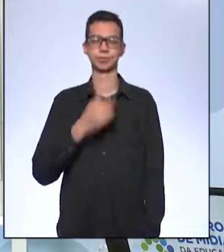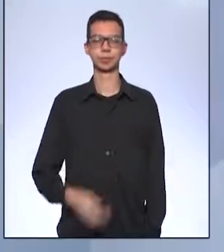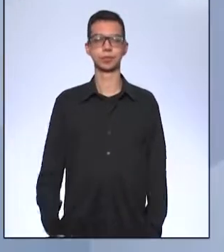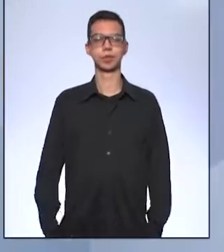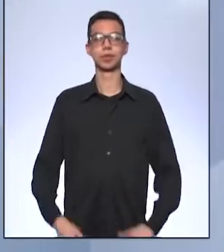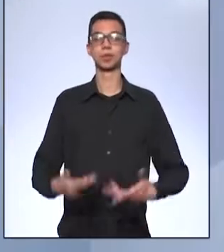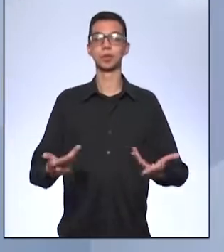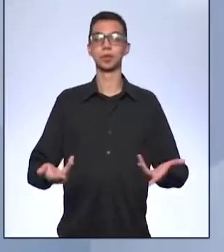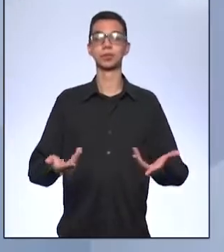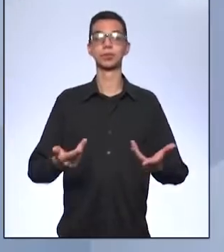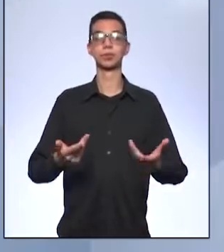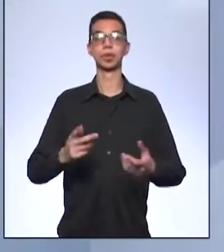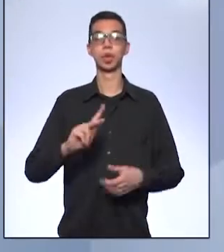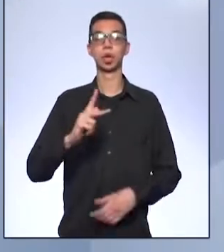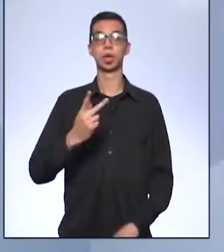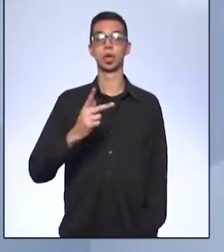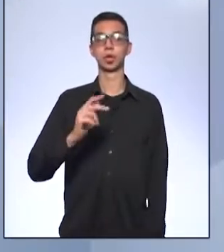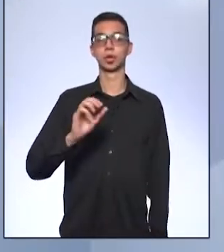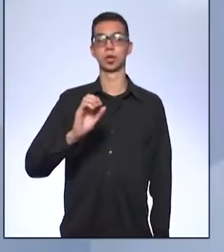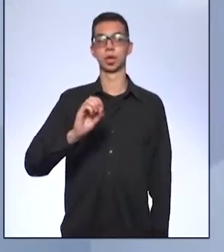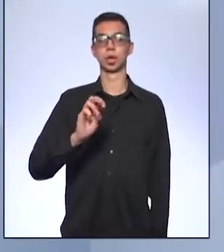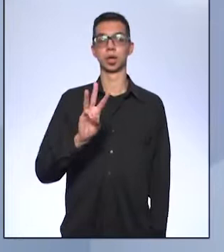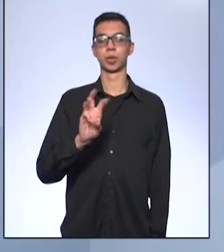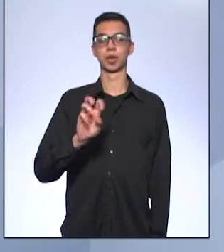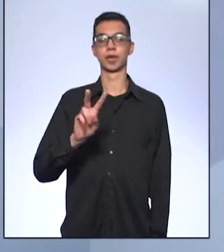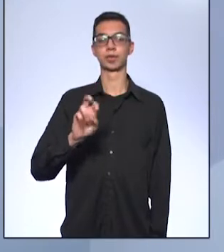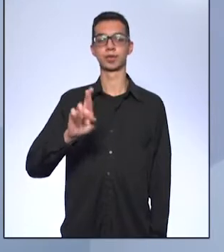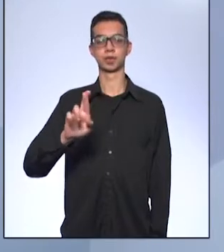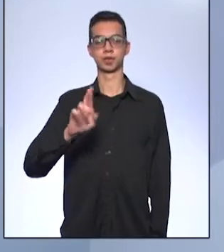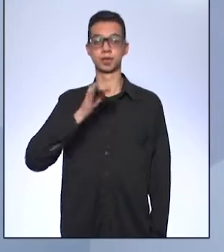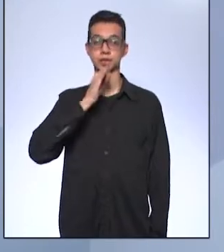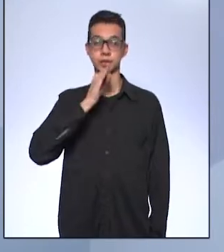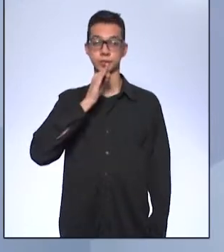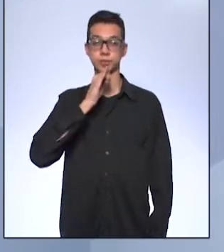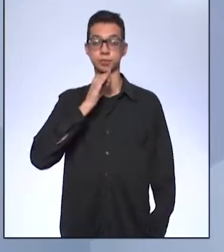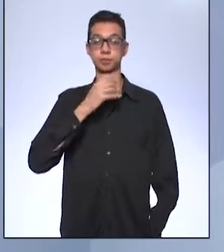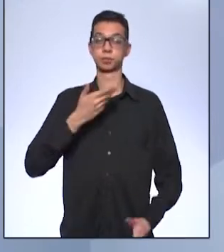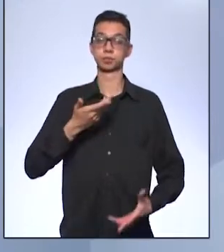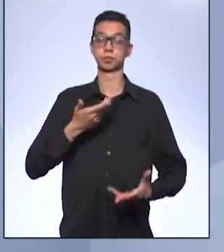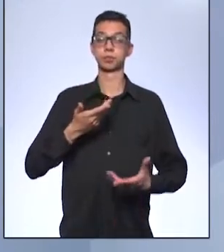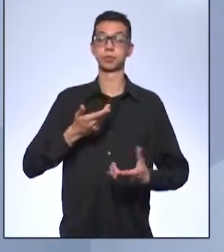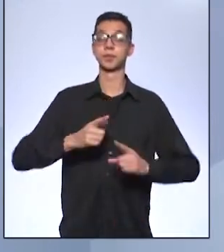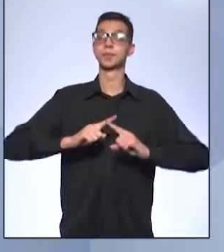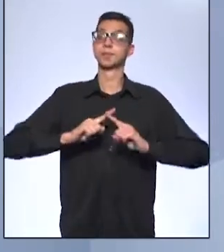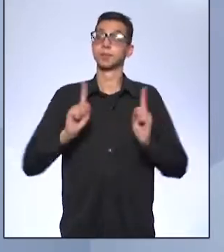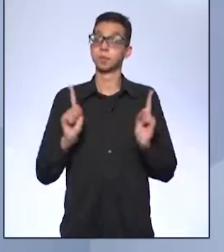argumento. However pode ser entretanto. Então, também, quando você está